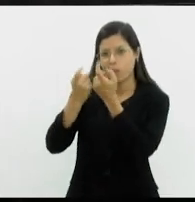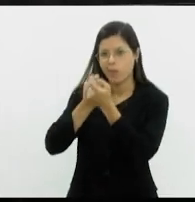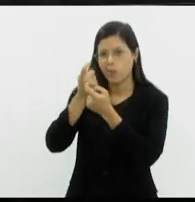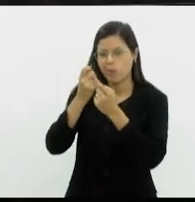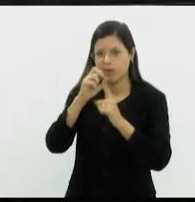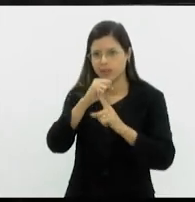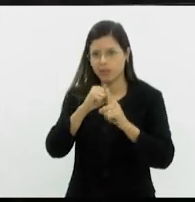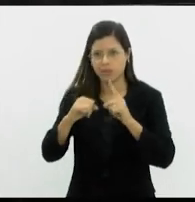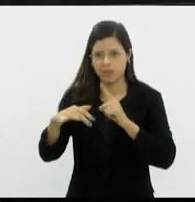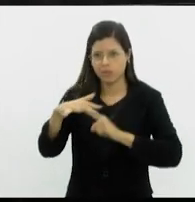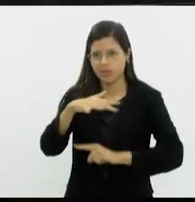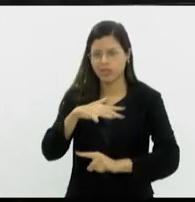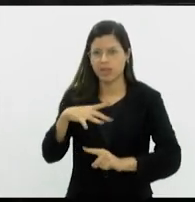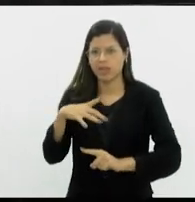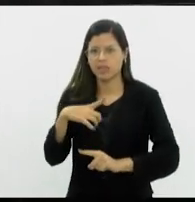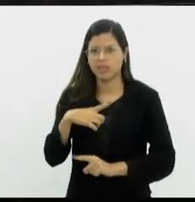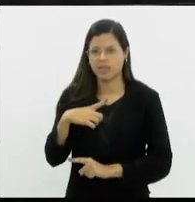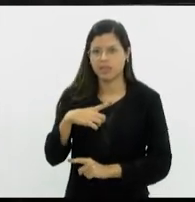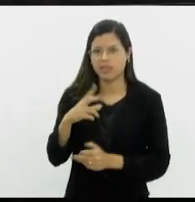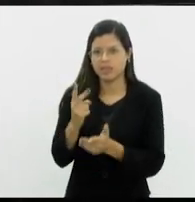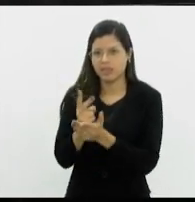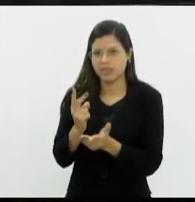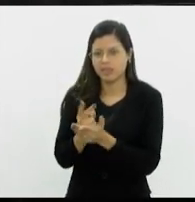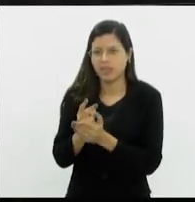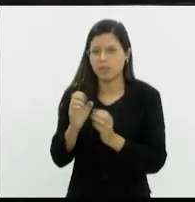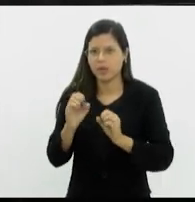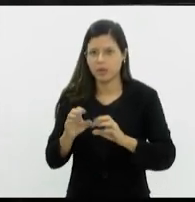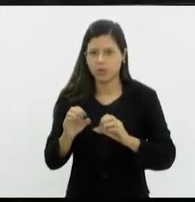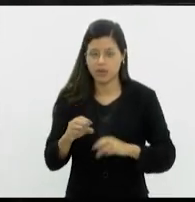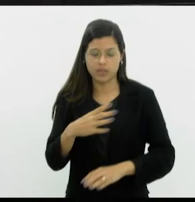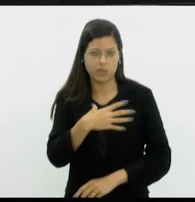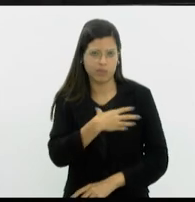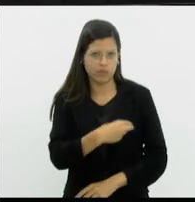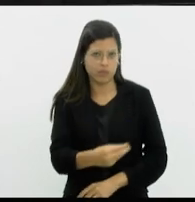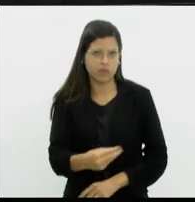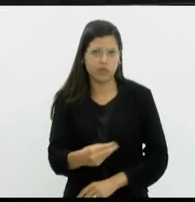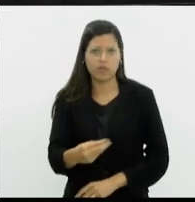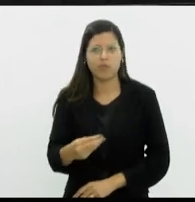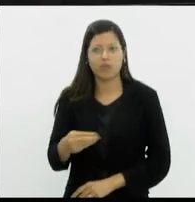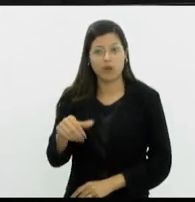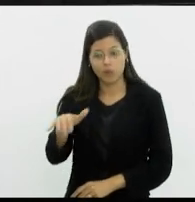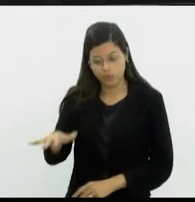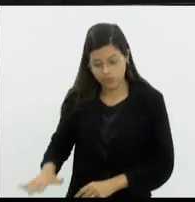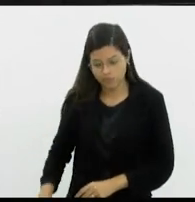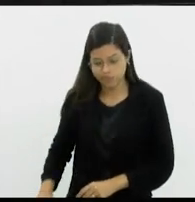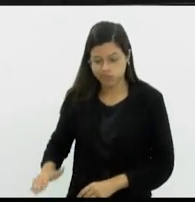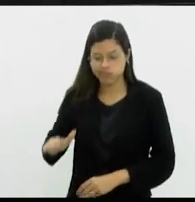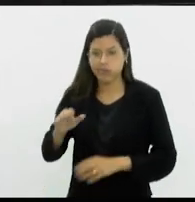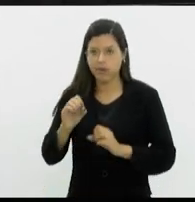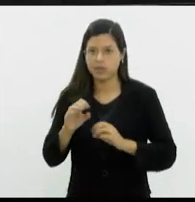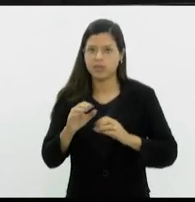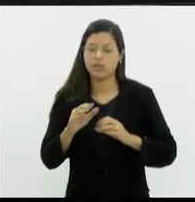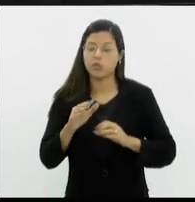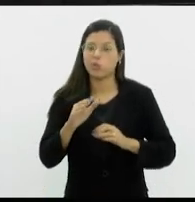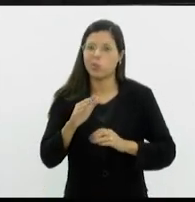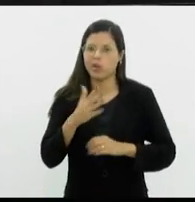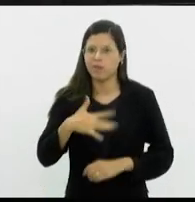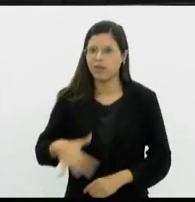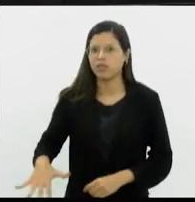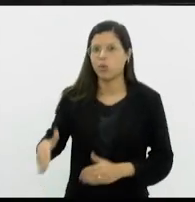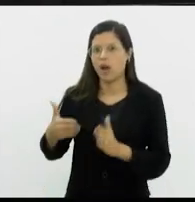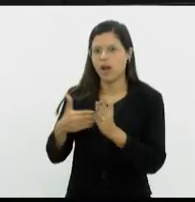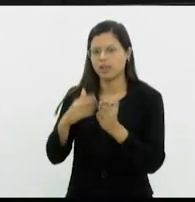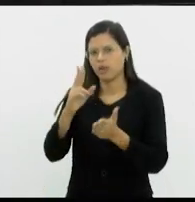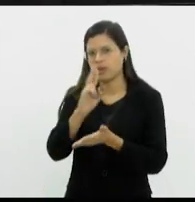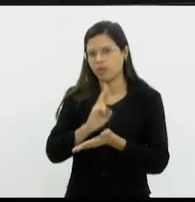em ter sempre educação para os seus filhos, desde a creche ao ensino infantil até a universidade e os